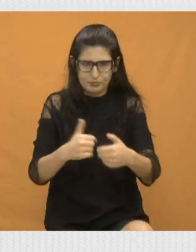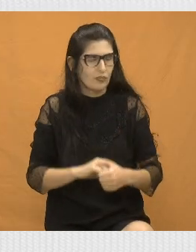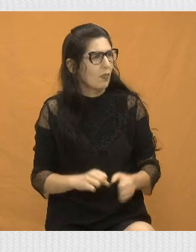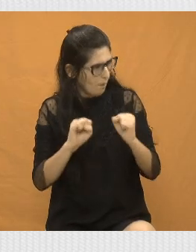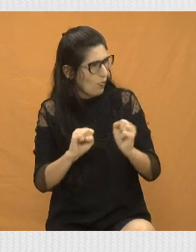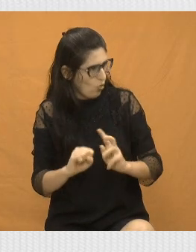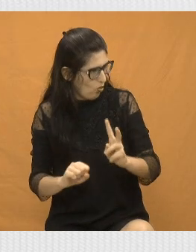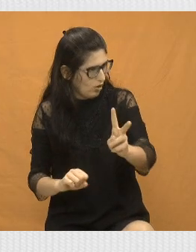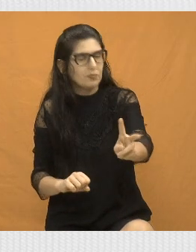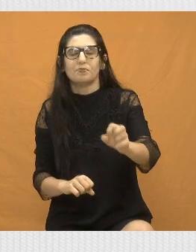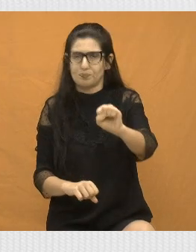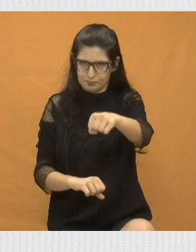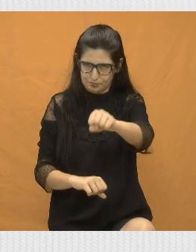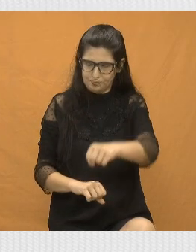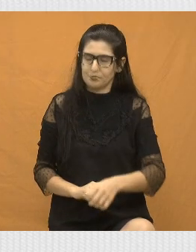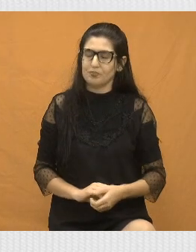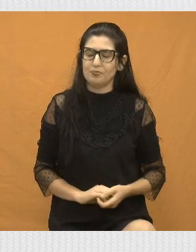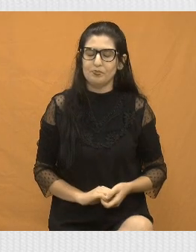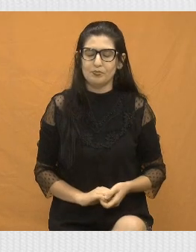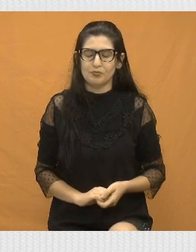ir.